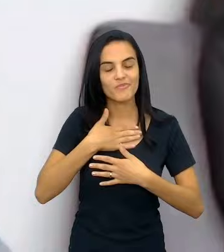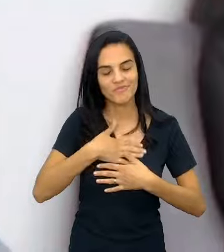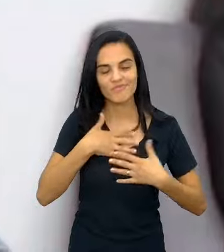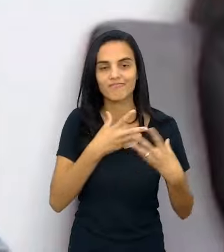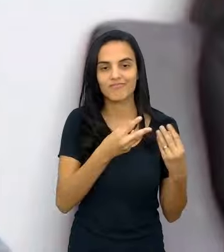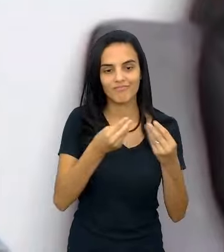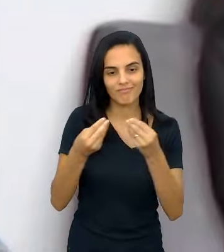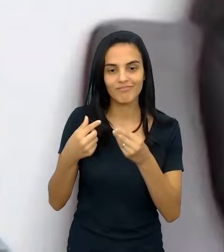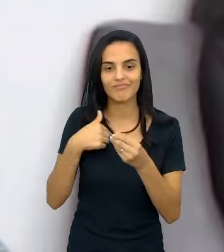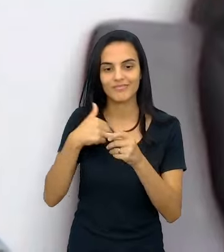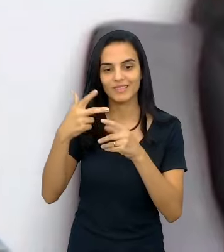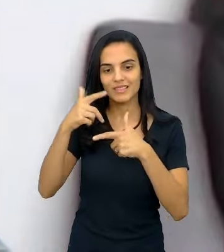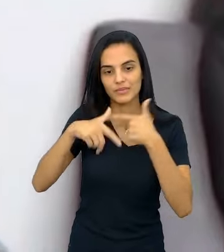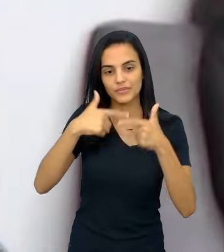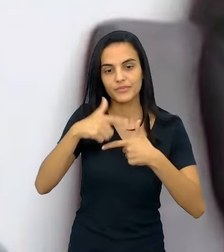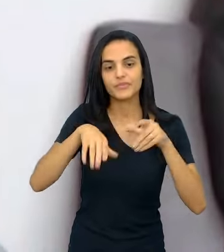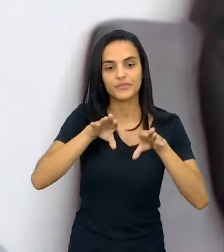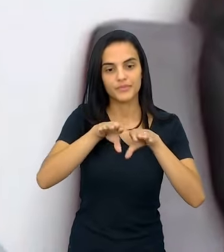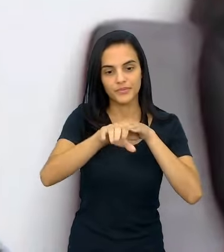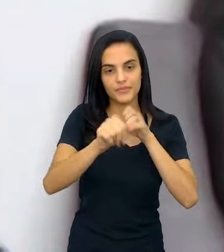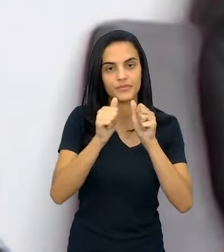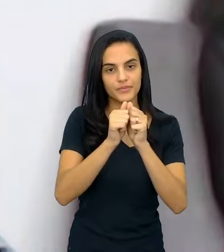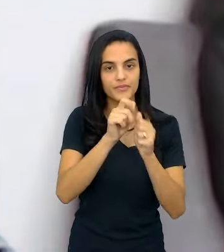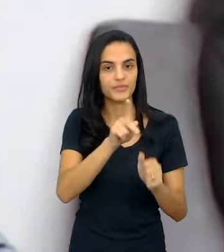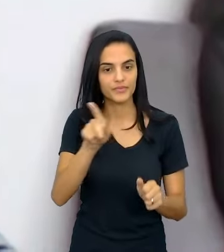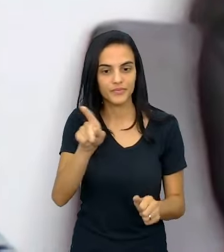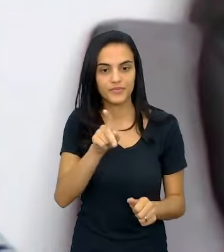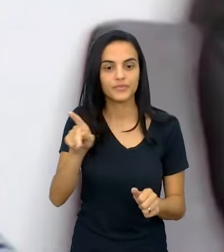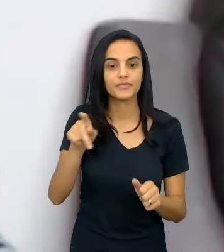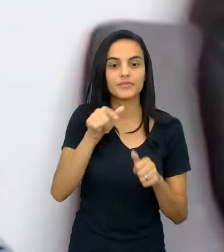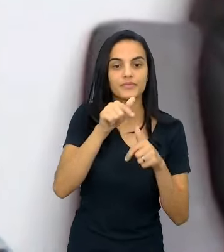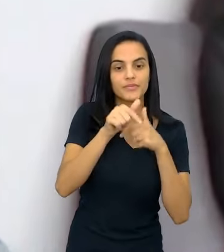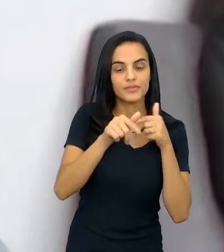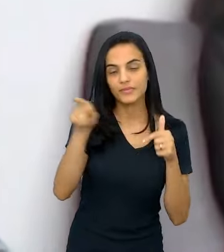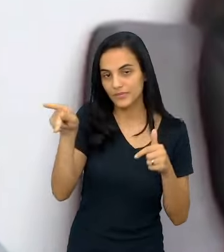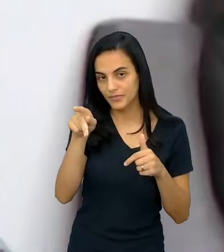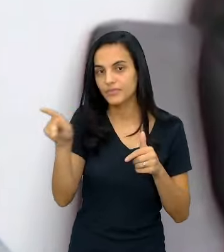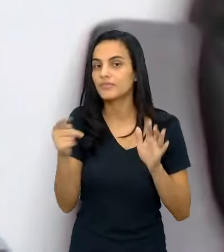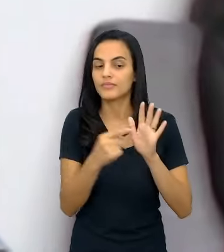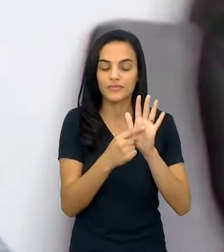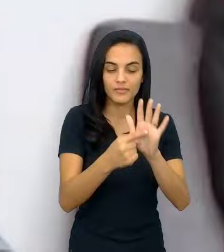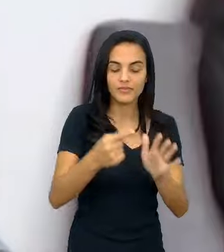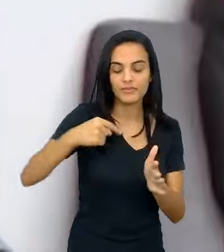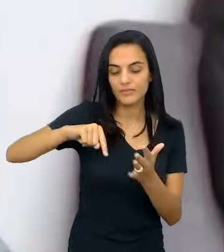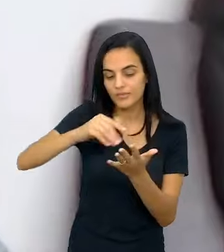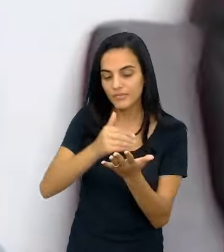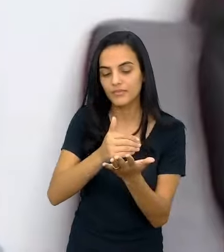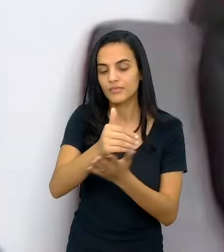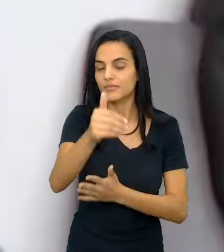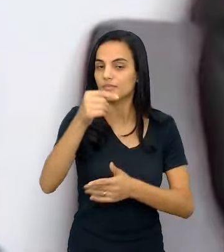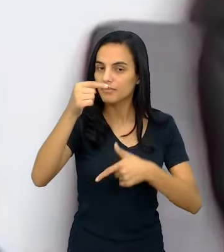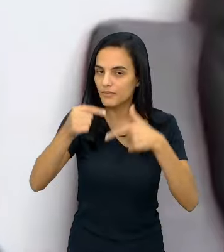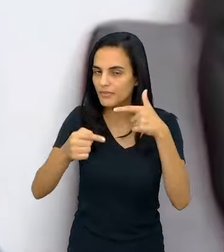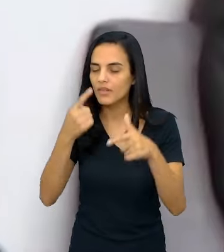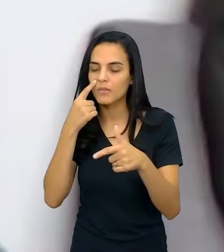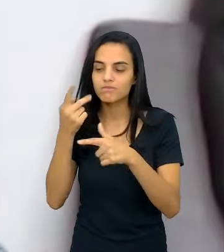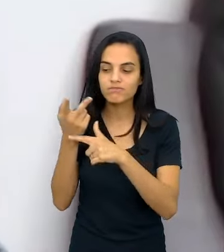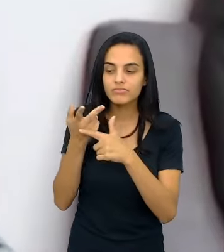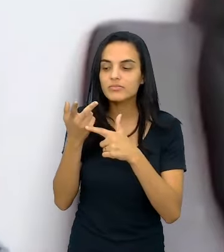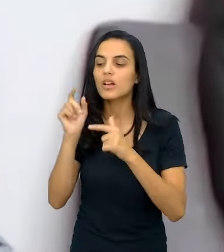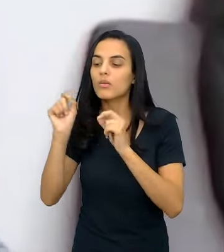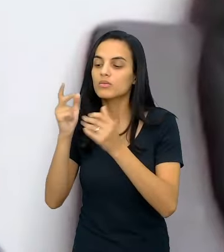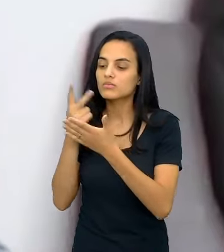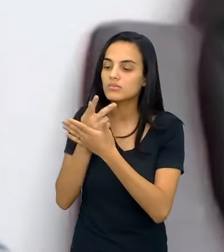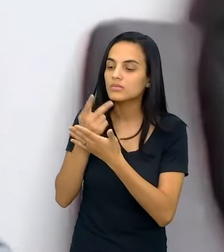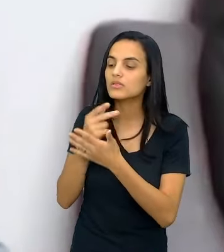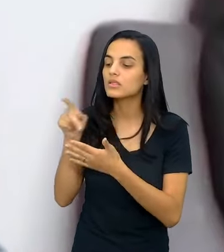bastante quando eu trabalhava com a formação de professores, que os professores traziam e a gente começava a analisar aqueles erros, né? Por que